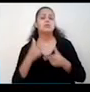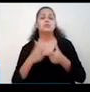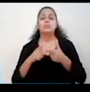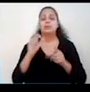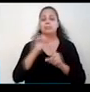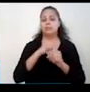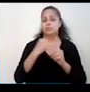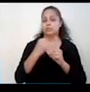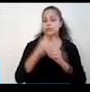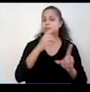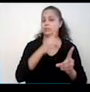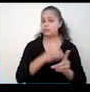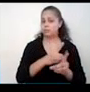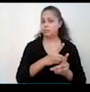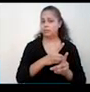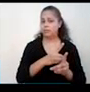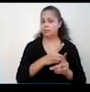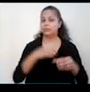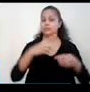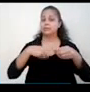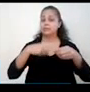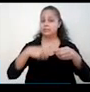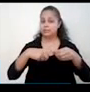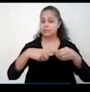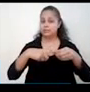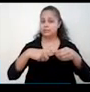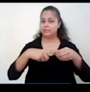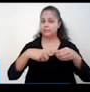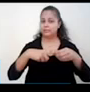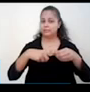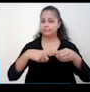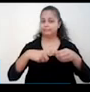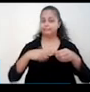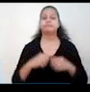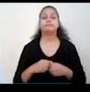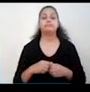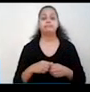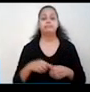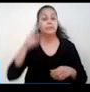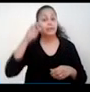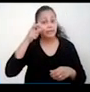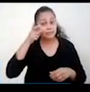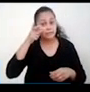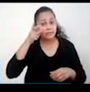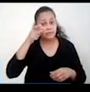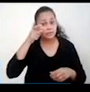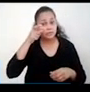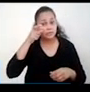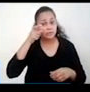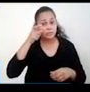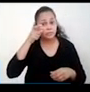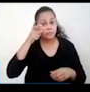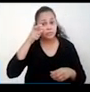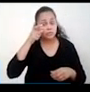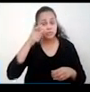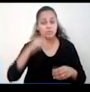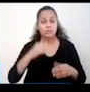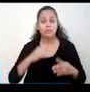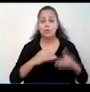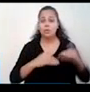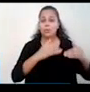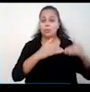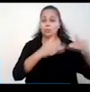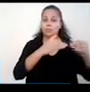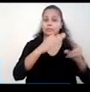são encontrados aí, né, nas cidades? Então, recentemente nós assistimos aí a um processo de urbanização muito grande,